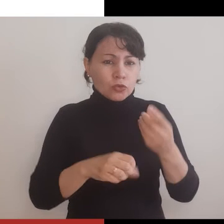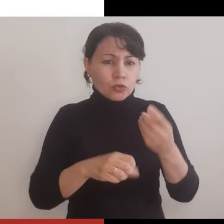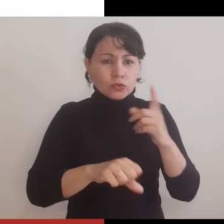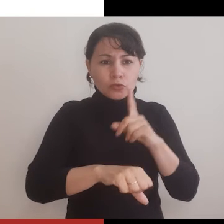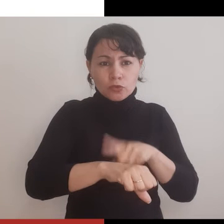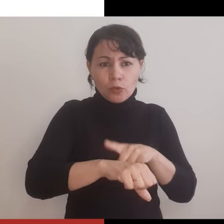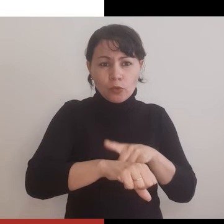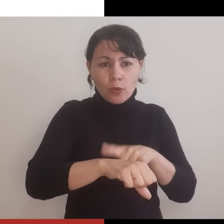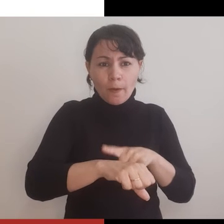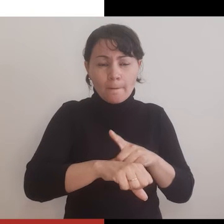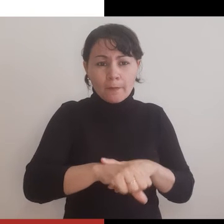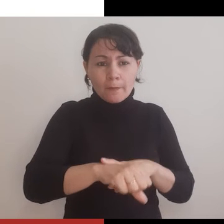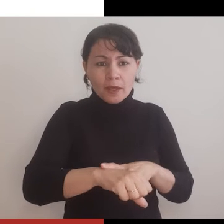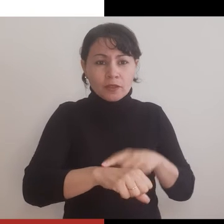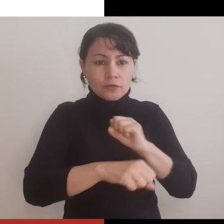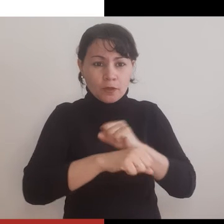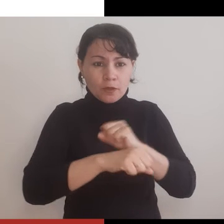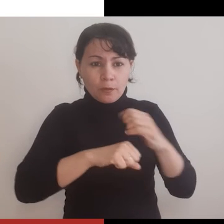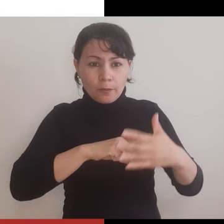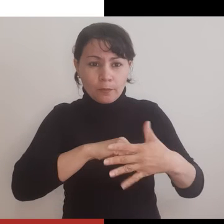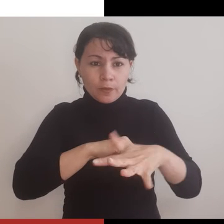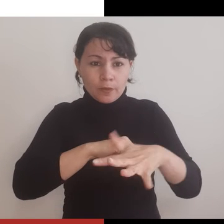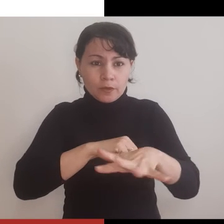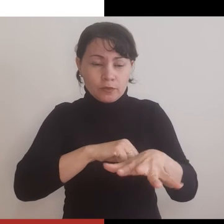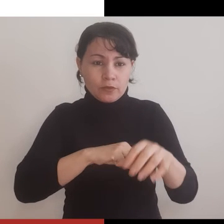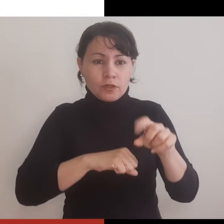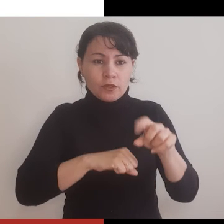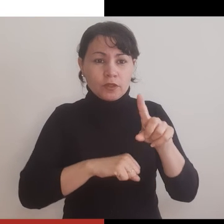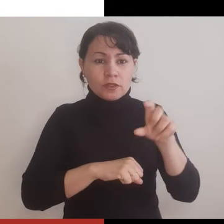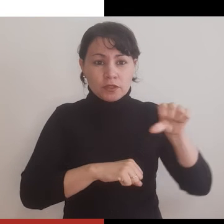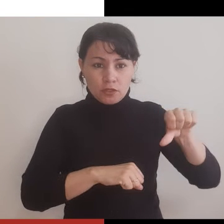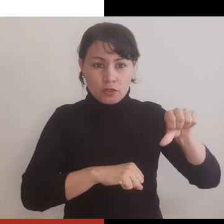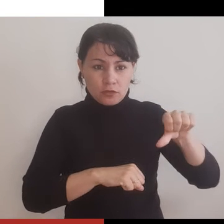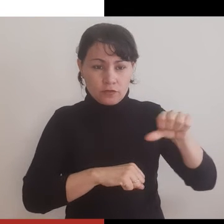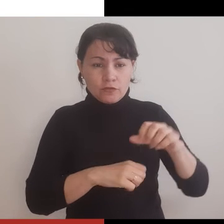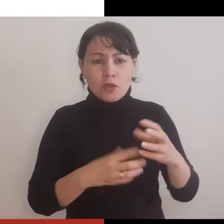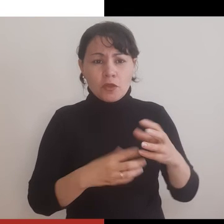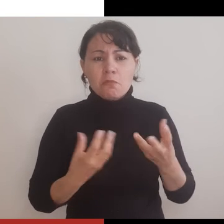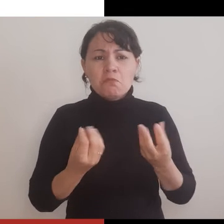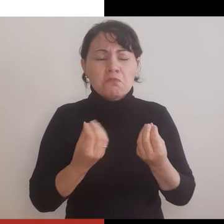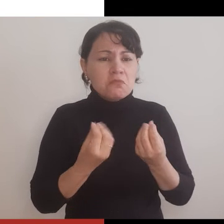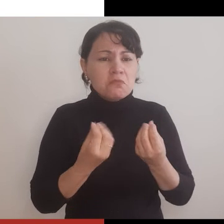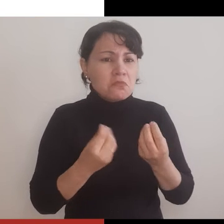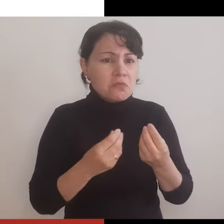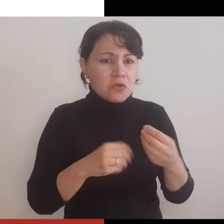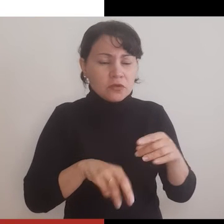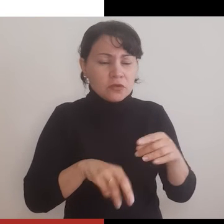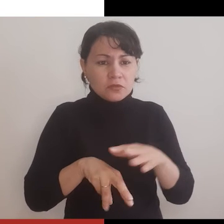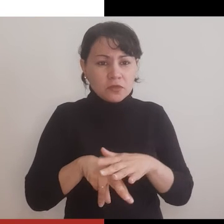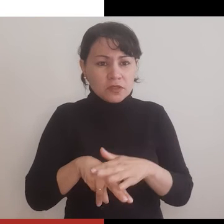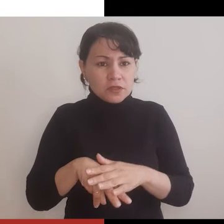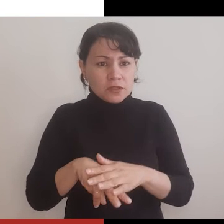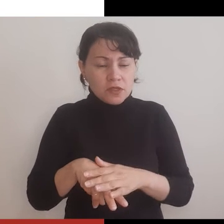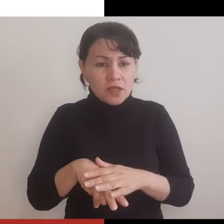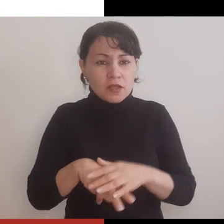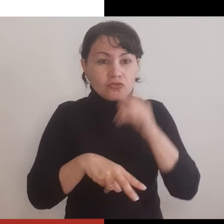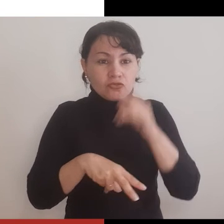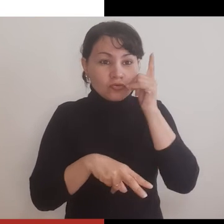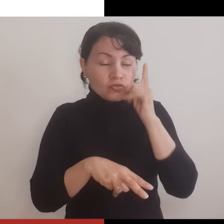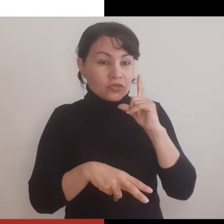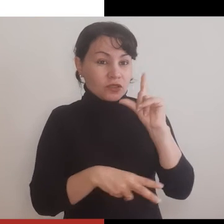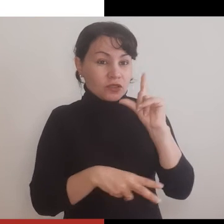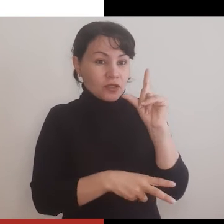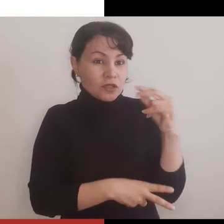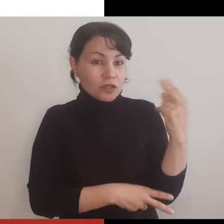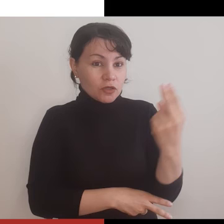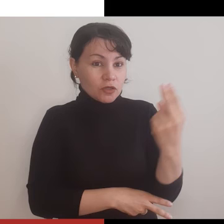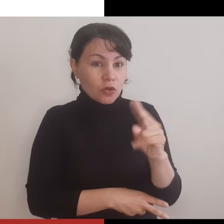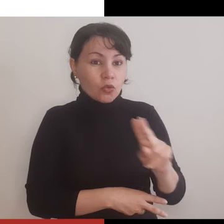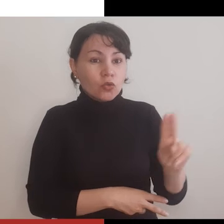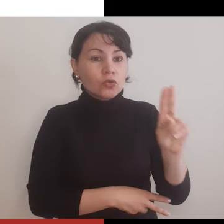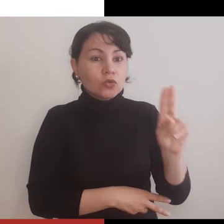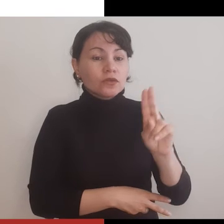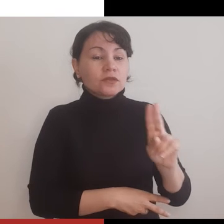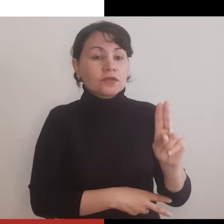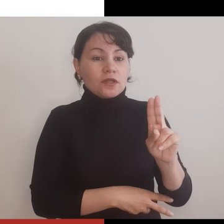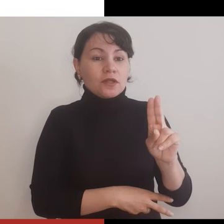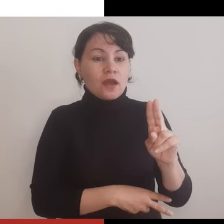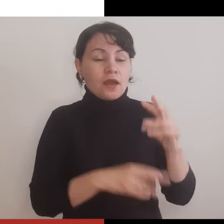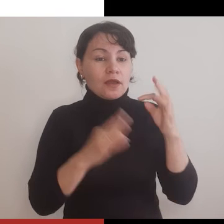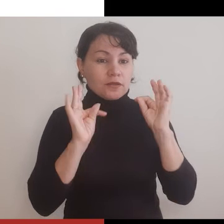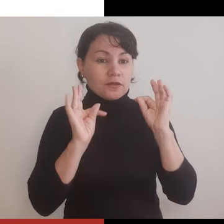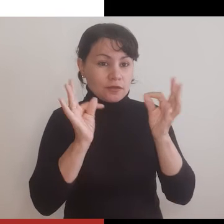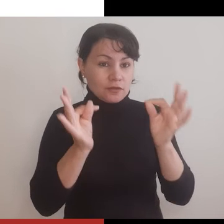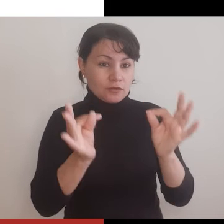durante a pandemia da Covid-19. Né? Vários pacientes foram beneficiados pelo uso dessa